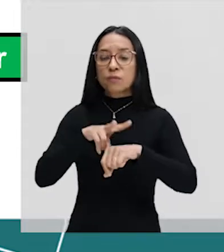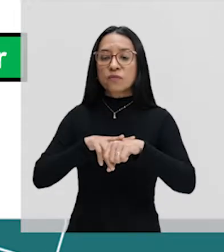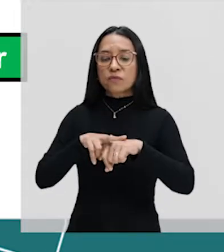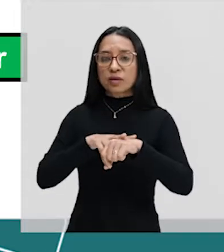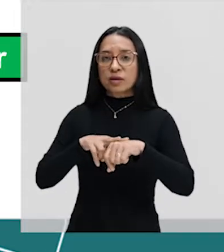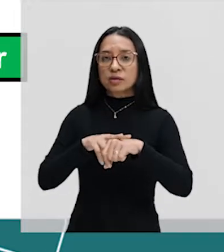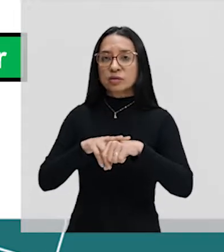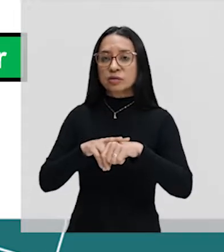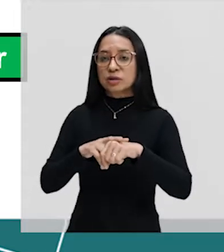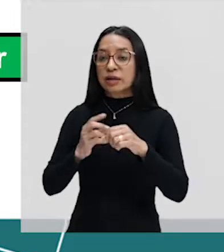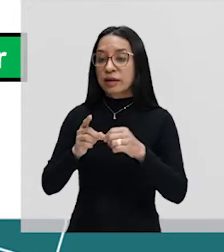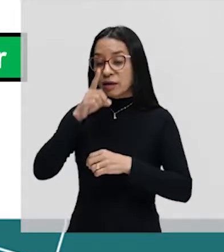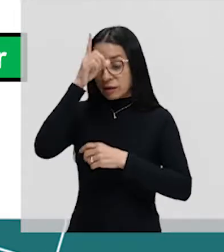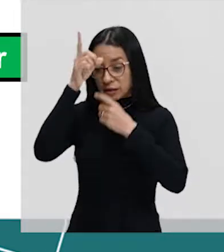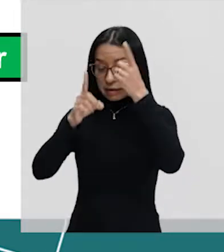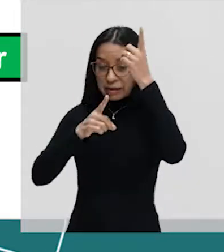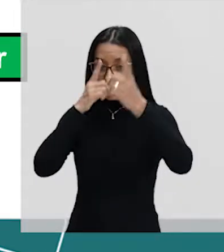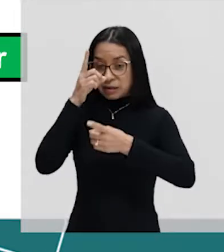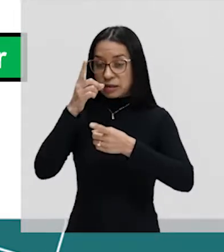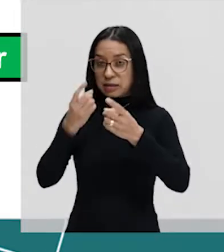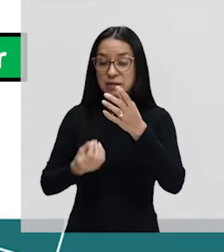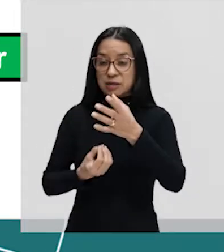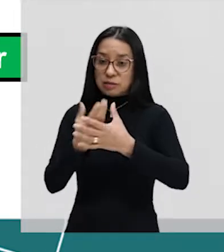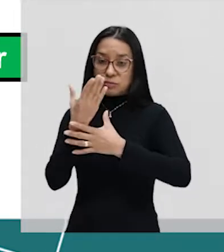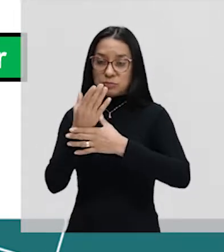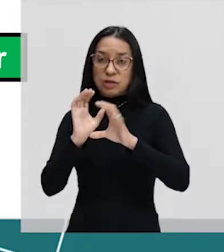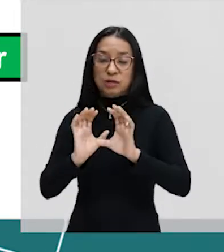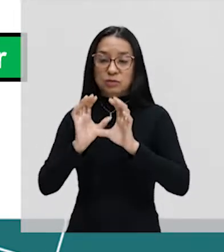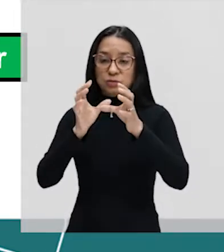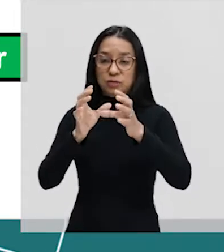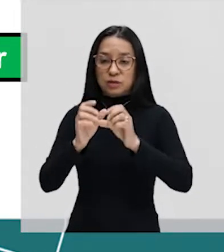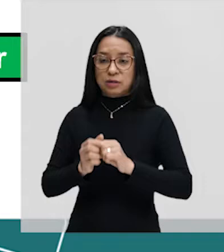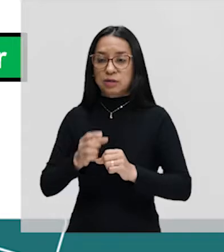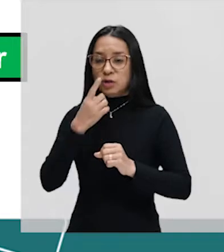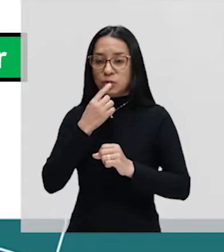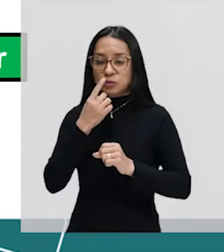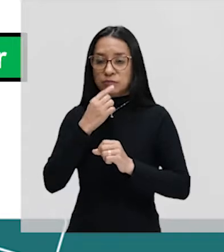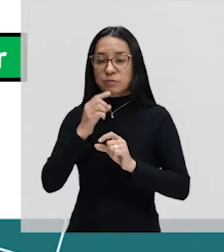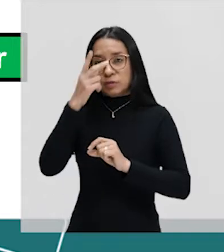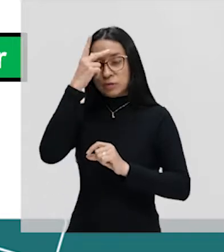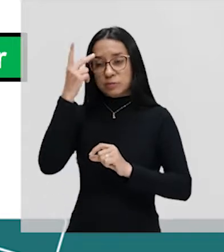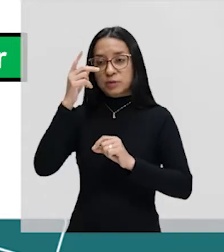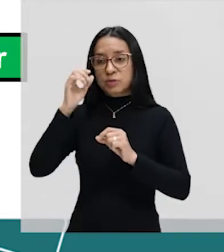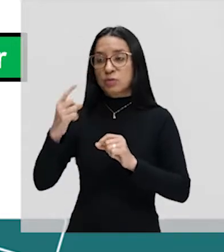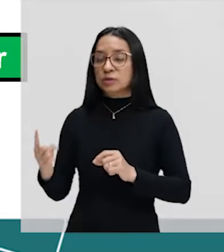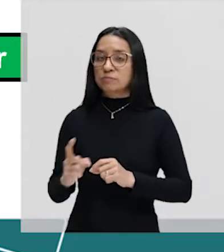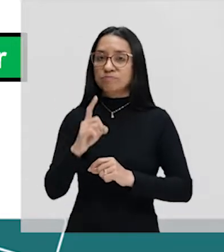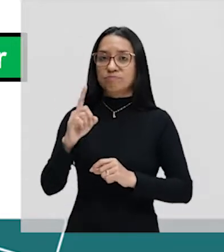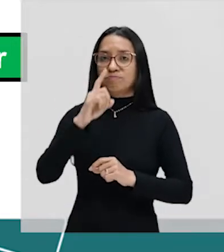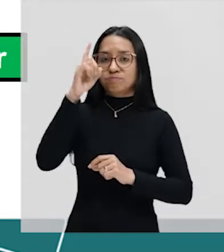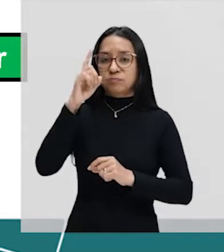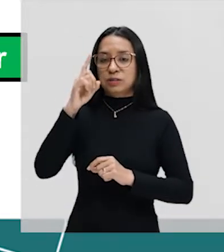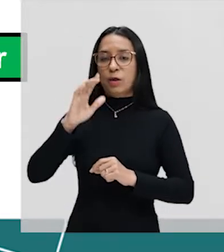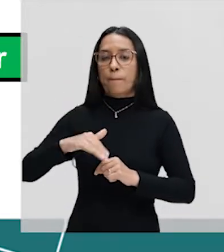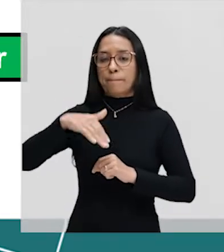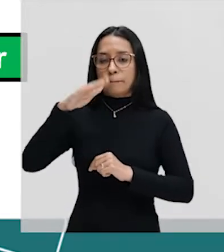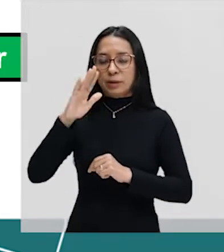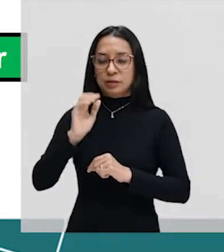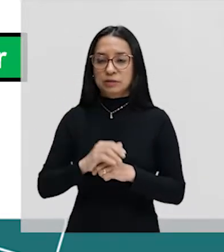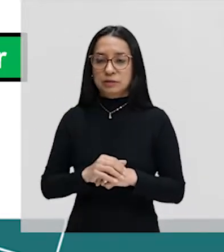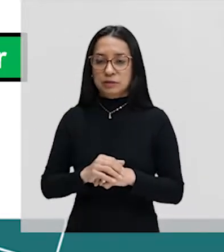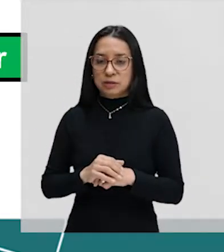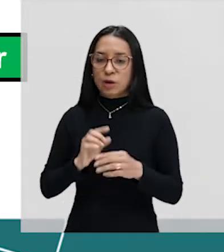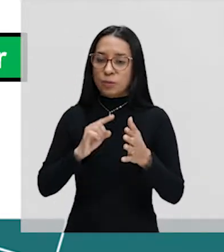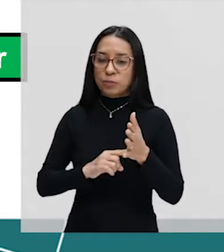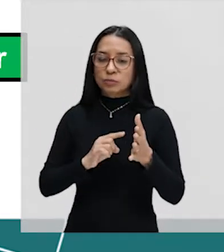alas geralmente são aqueles que arremessam do lado de fora e os vermelhos geralmente são aquelas pessoas mais altas. Naquela pontuação da